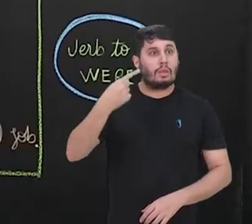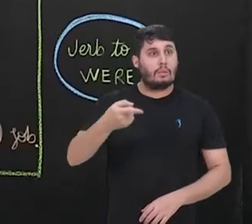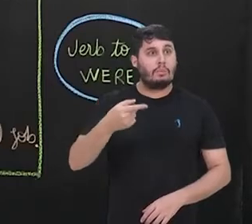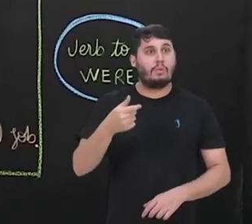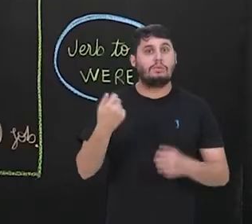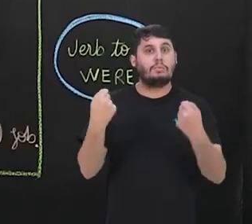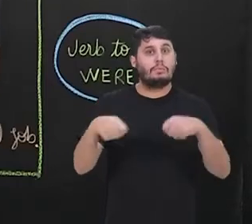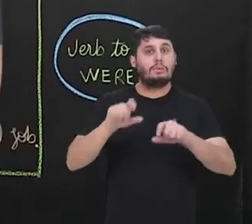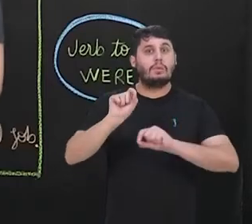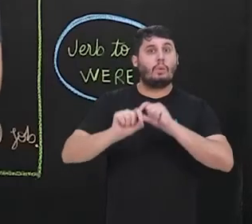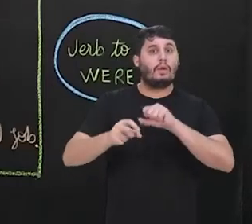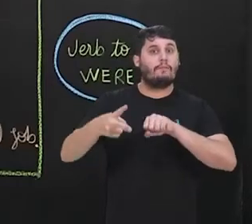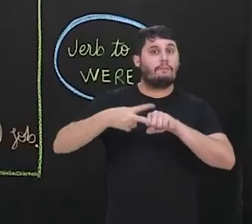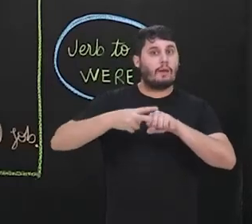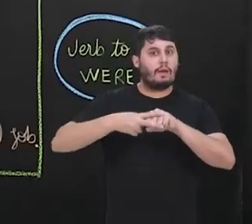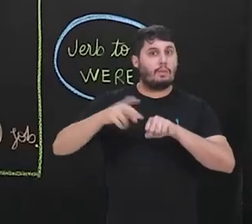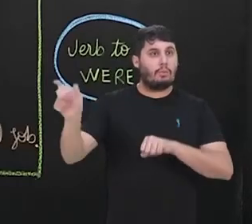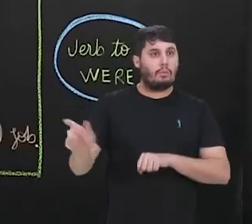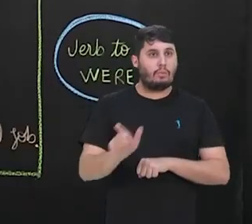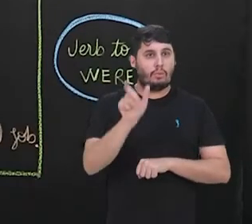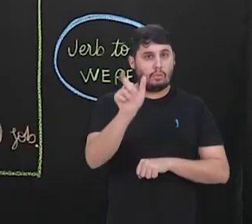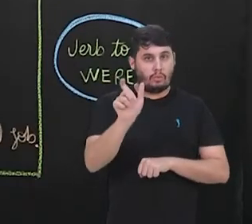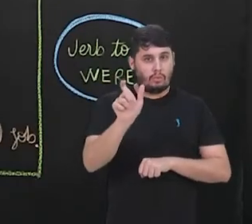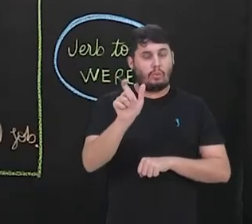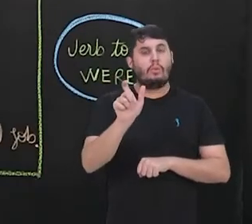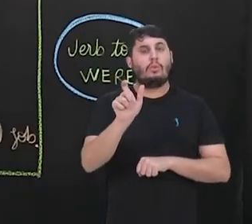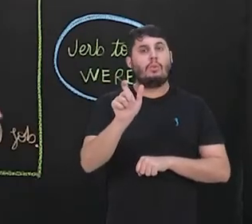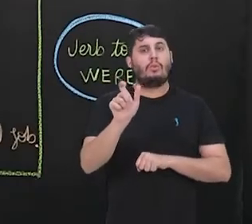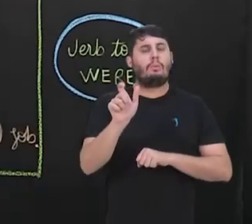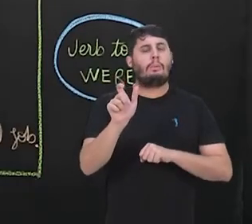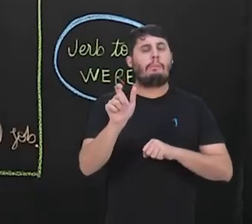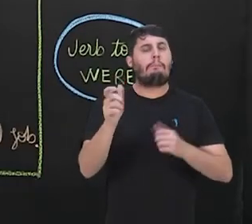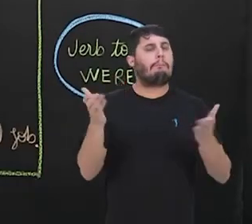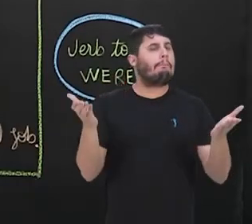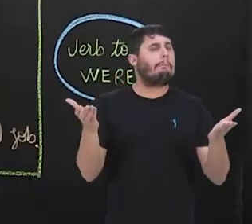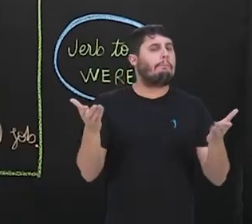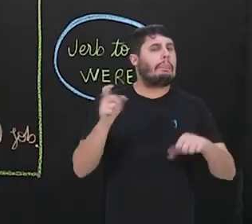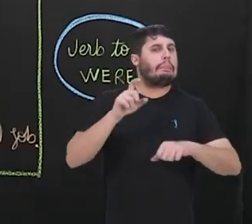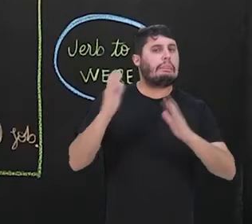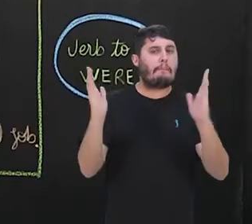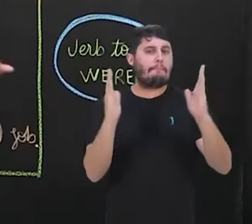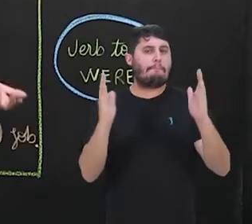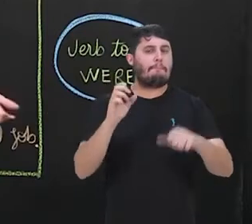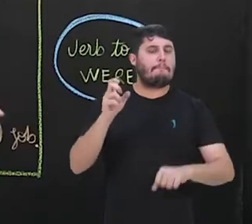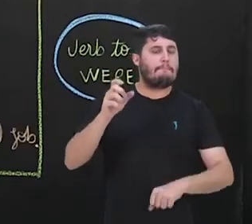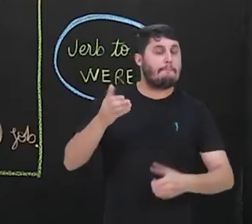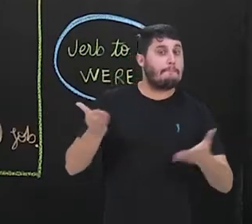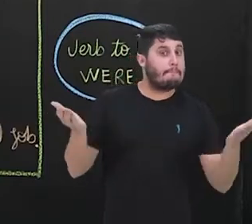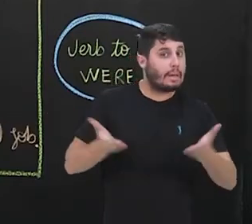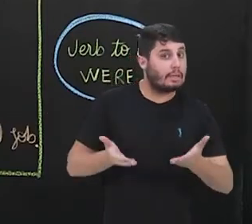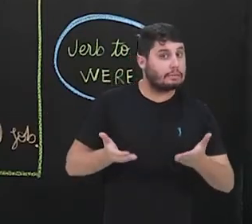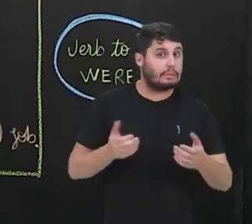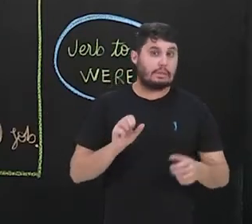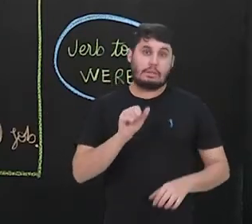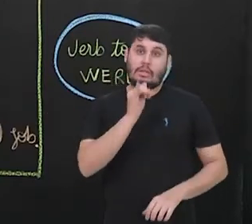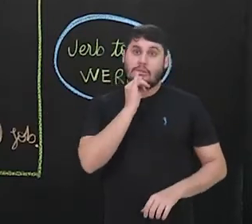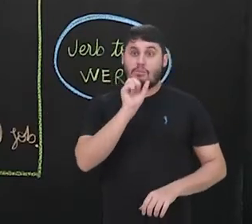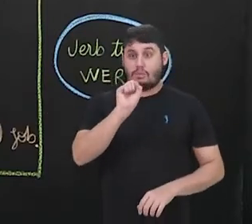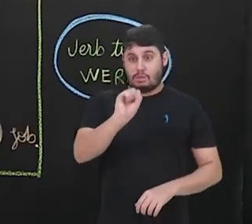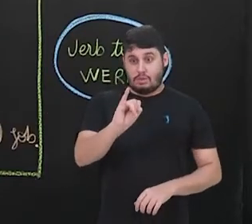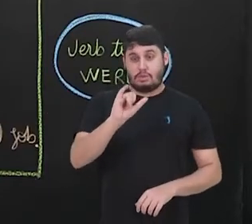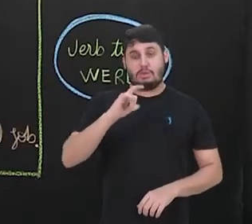eu vou entrar com o verbo no presente, no simple present. Então, se eu tiver dinheiro, if I